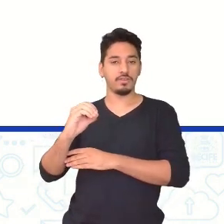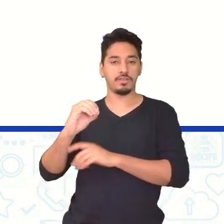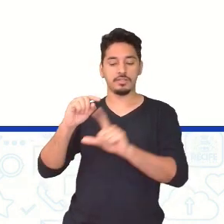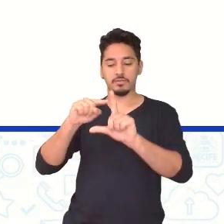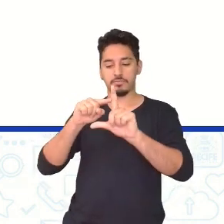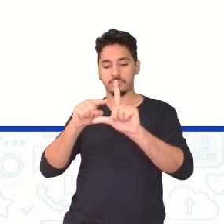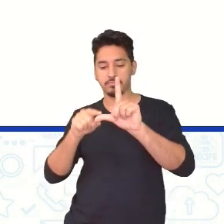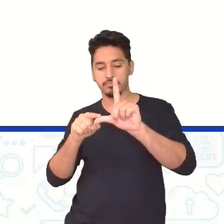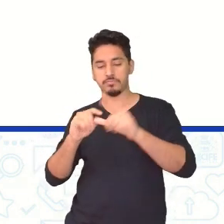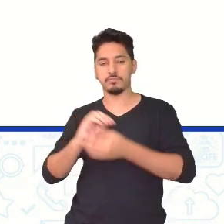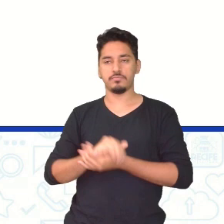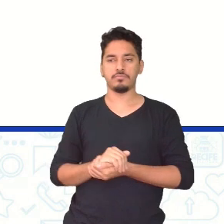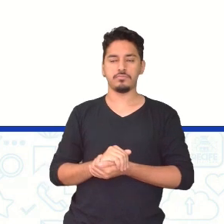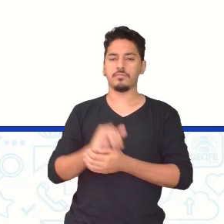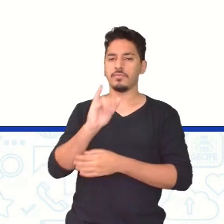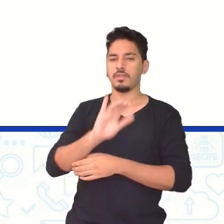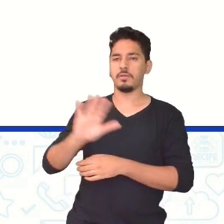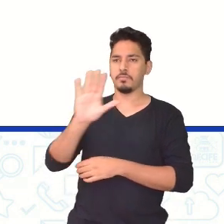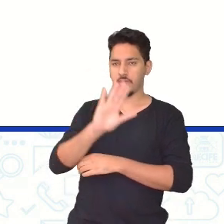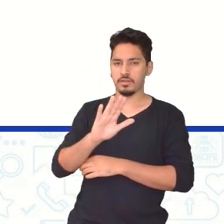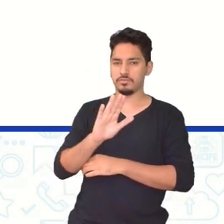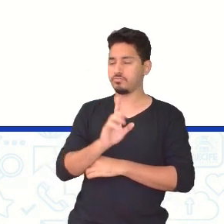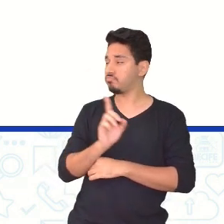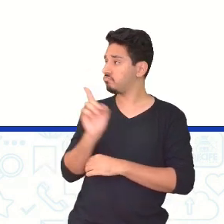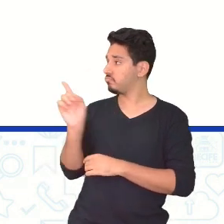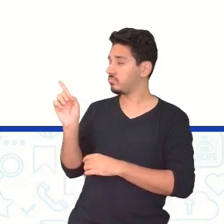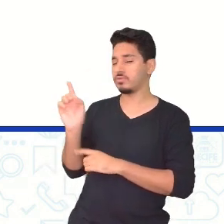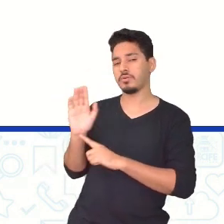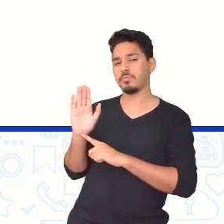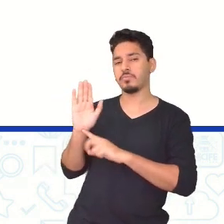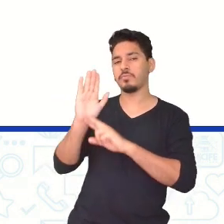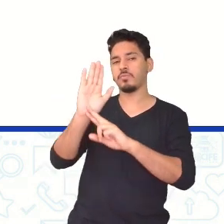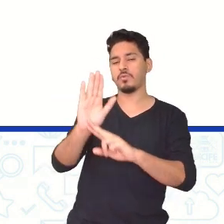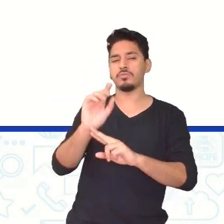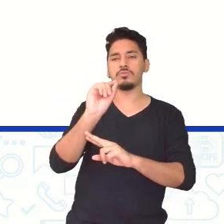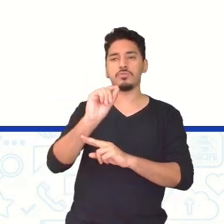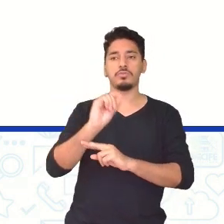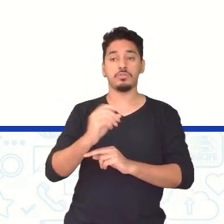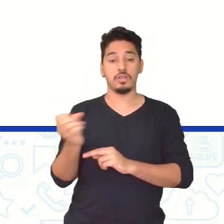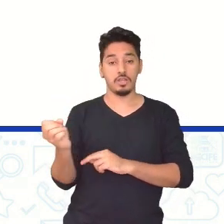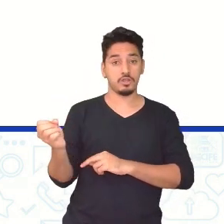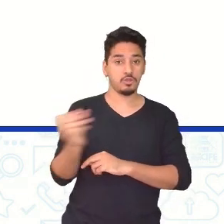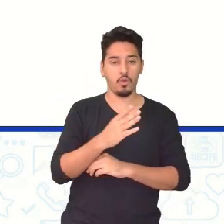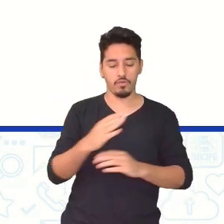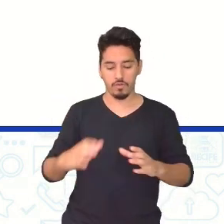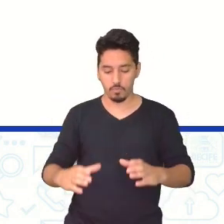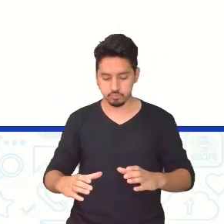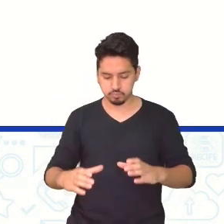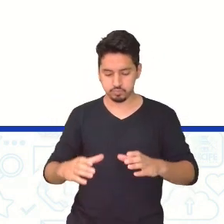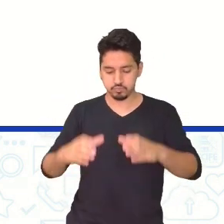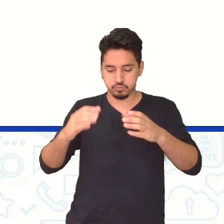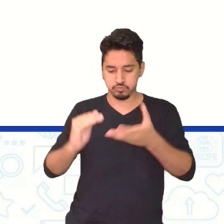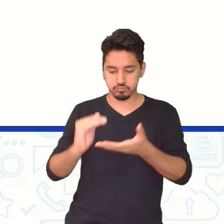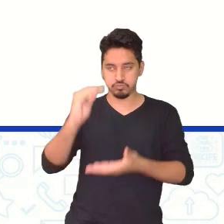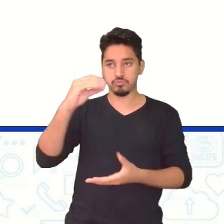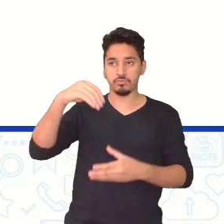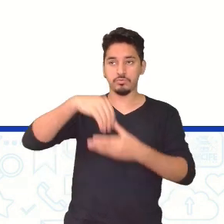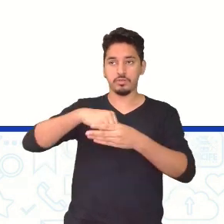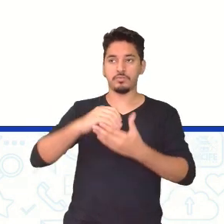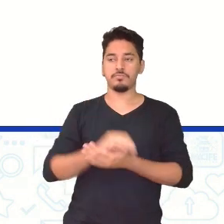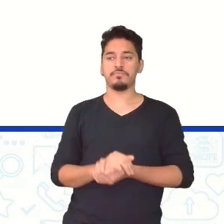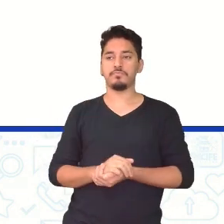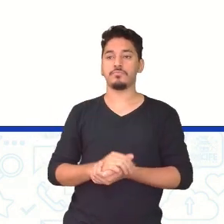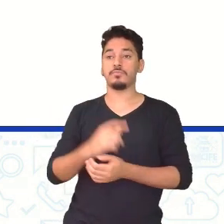altura. A figura abaixo representa essas novas embalagens com as suas medidas internas indicadas. Eu tenho aí